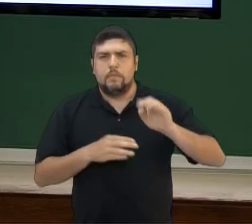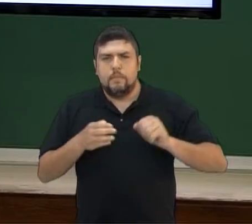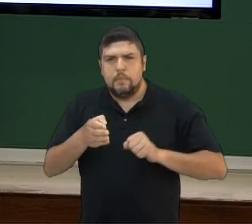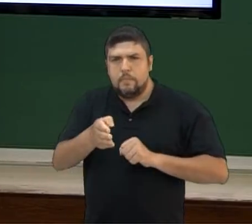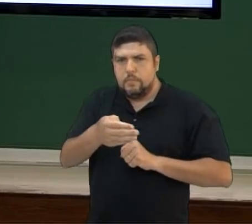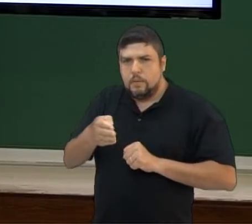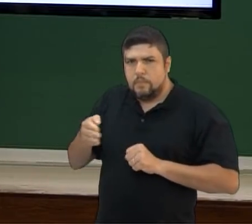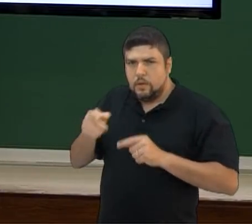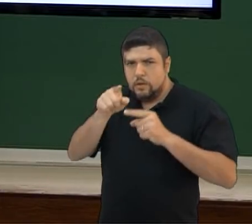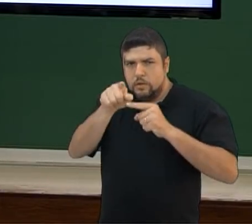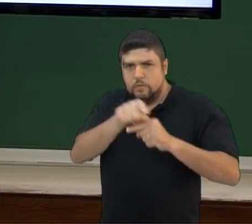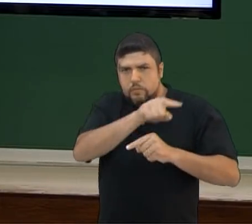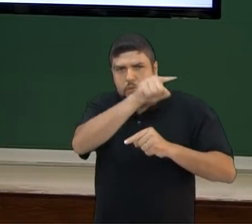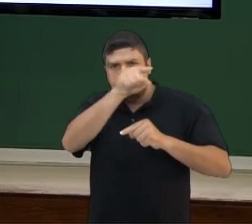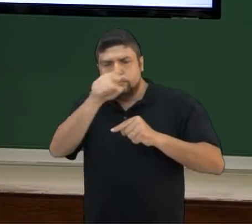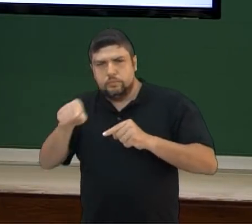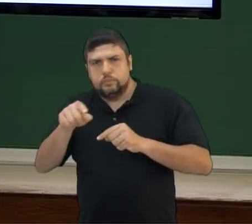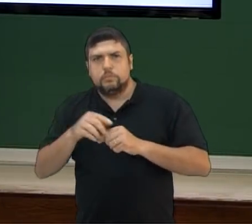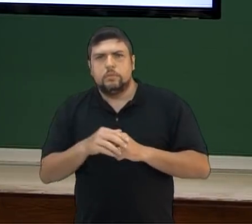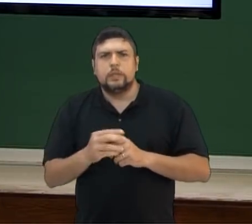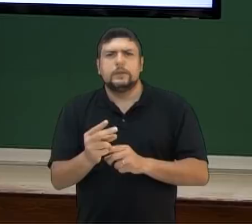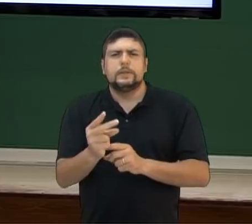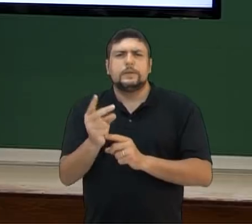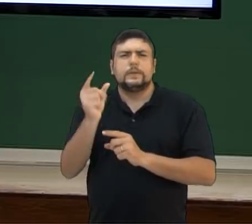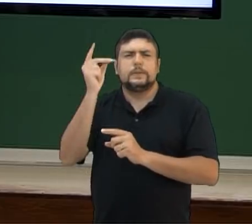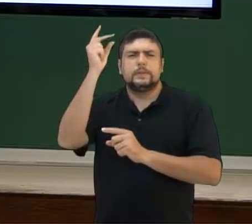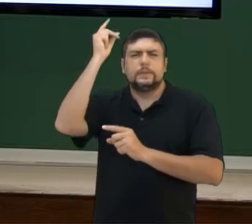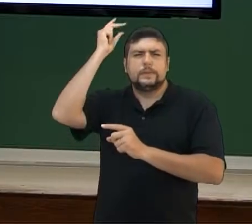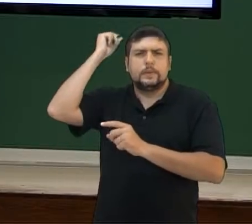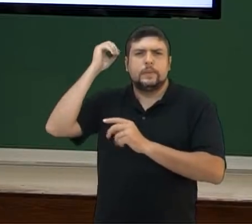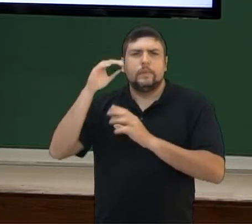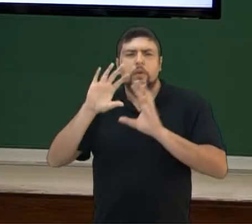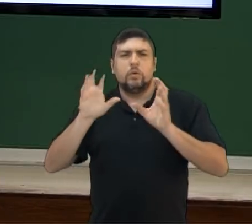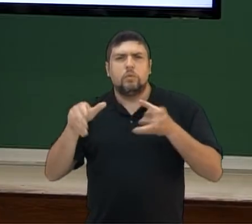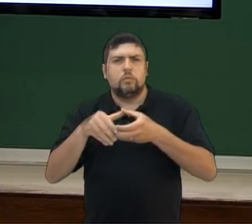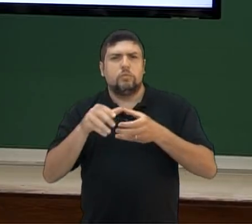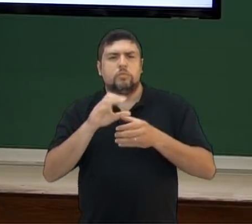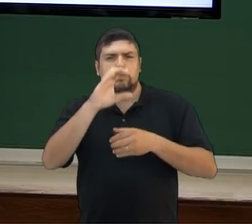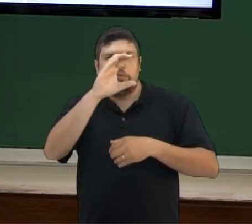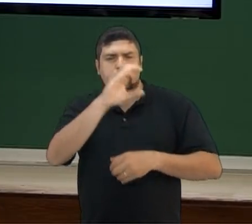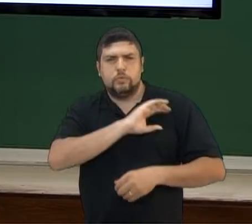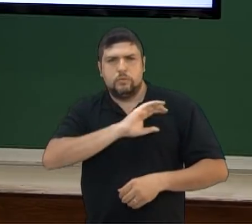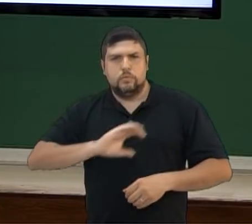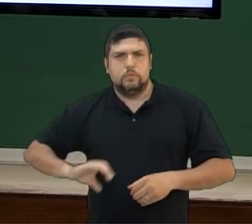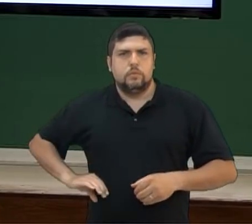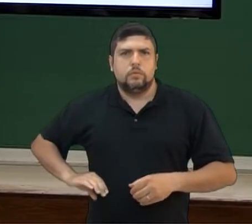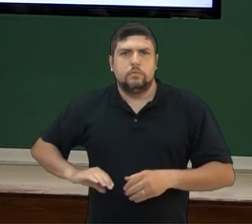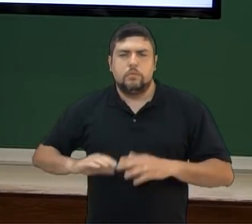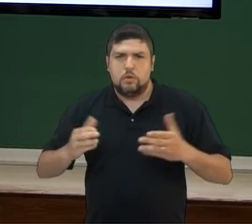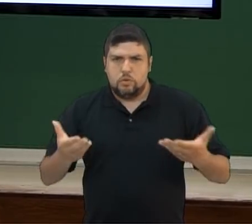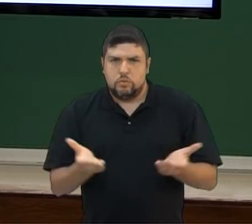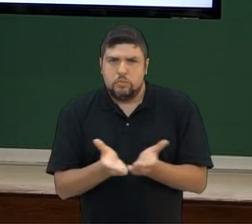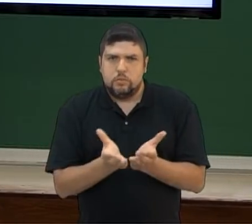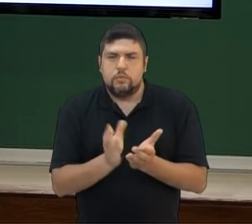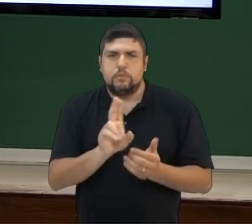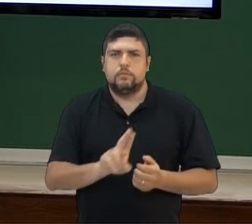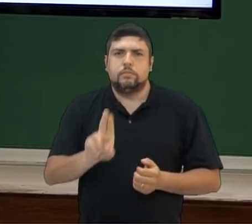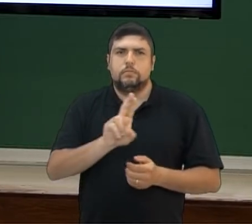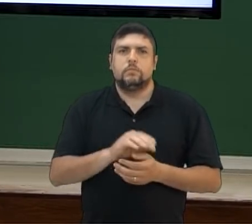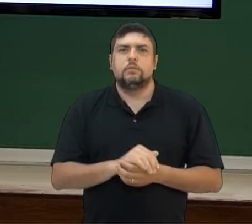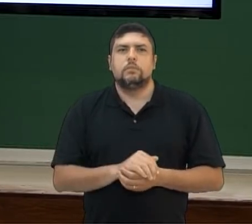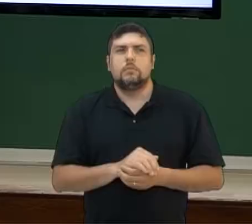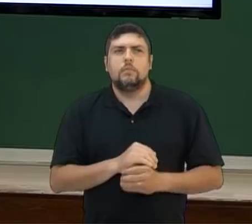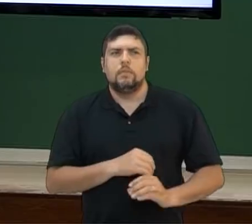do cristianismo que foi revisitado e é usado atualmente por muitos evangélicos. E a letra C?